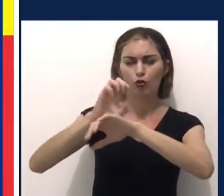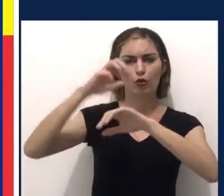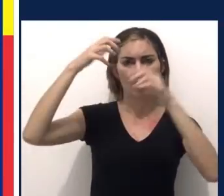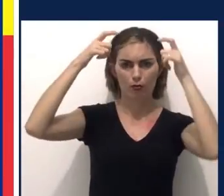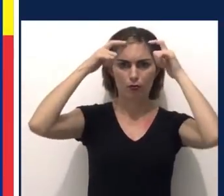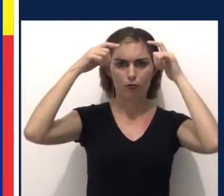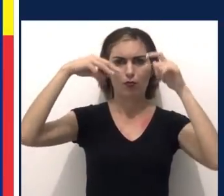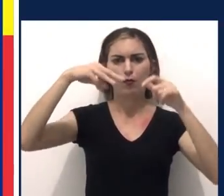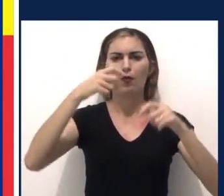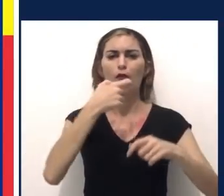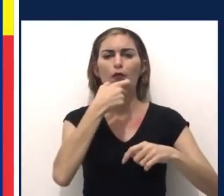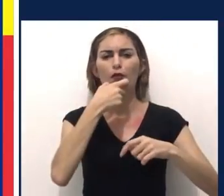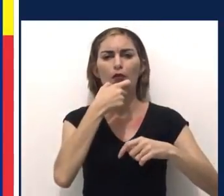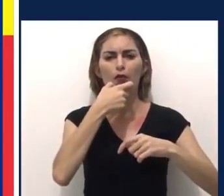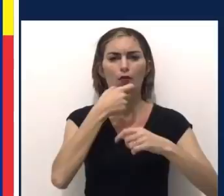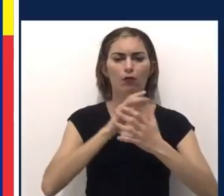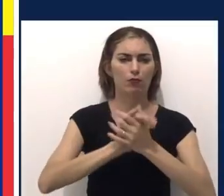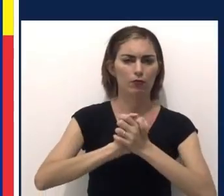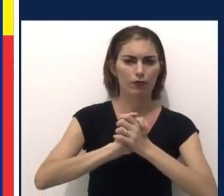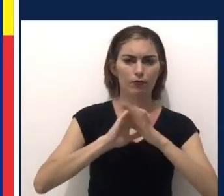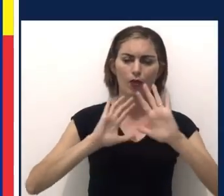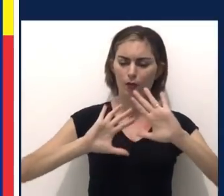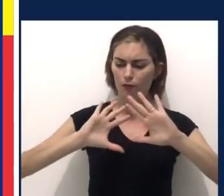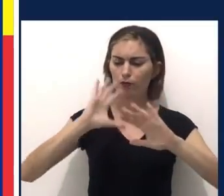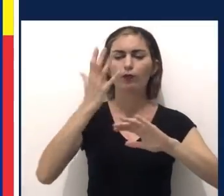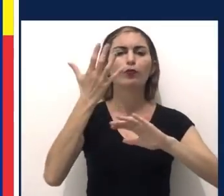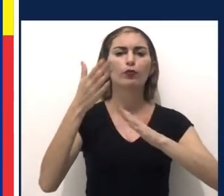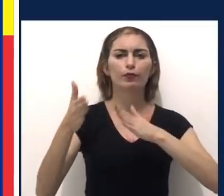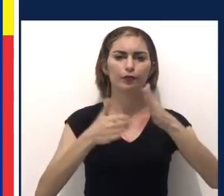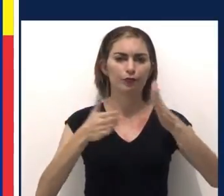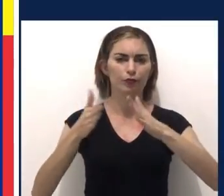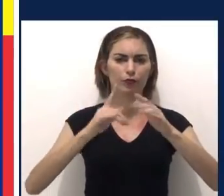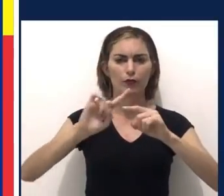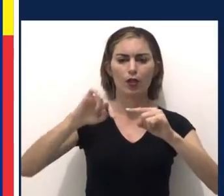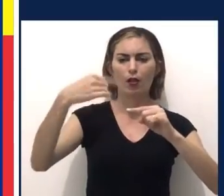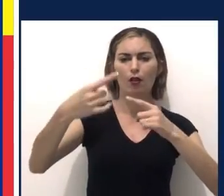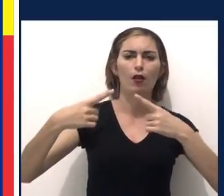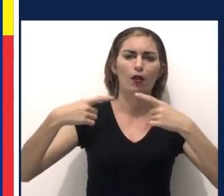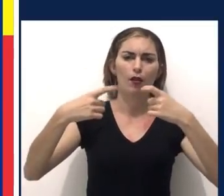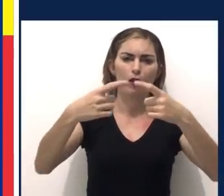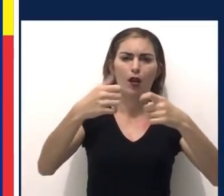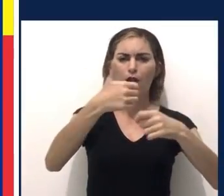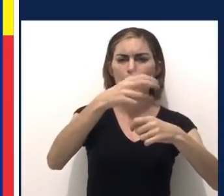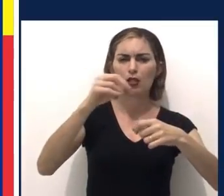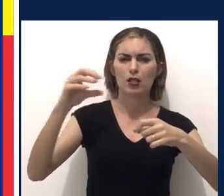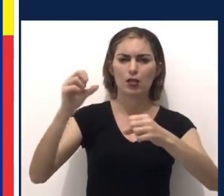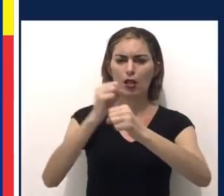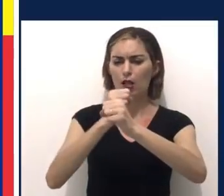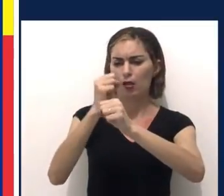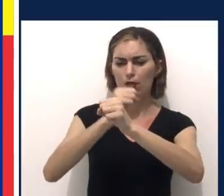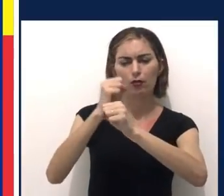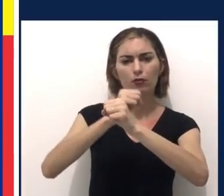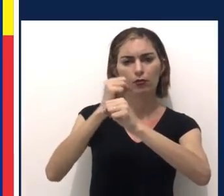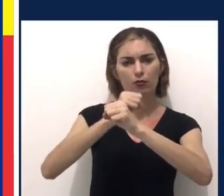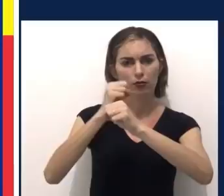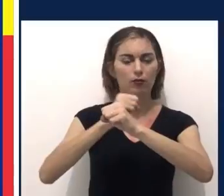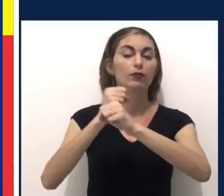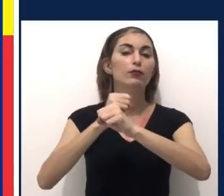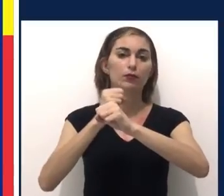monárquico da Inglaterra, ocorrido quando? Após a Guerra dos 100